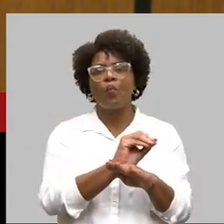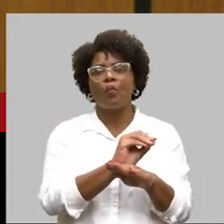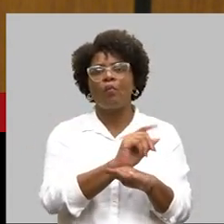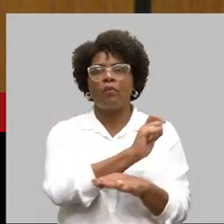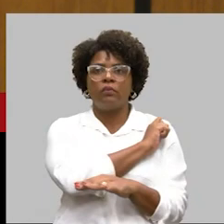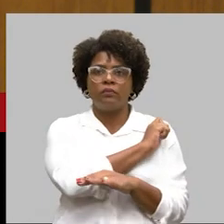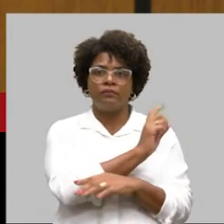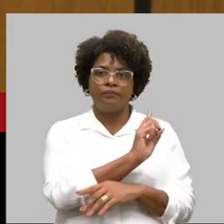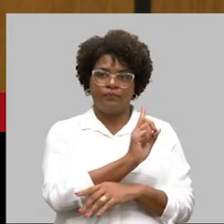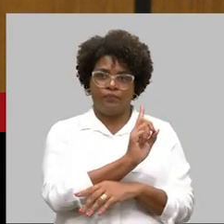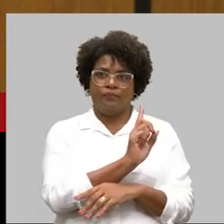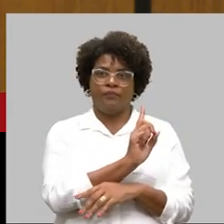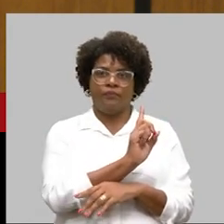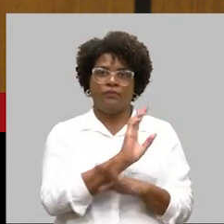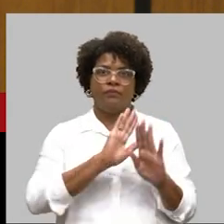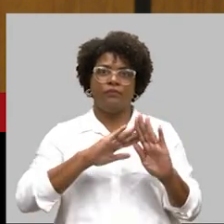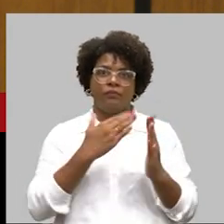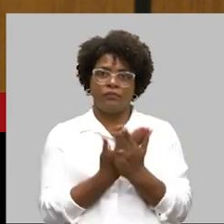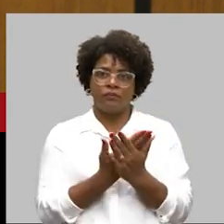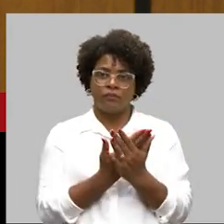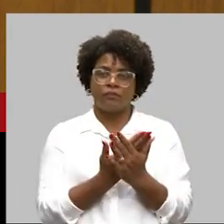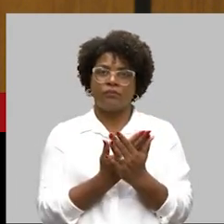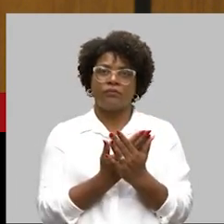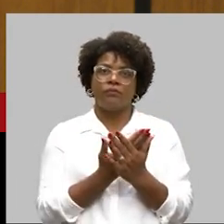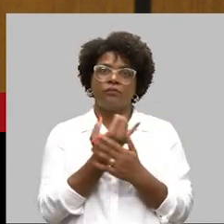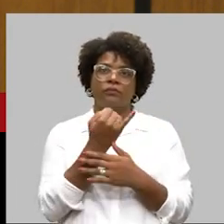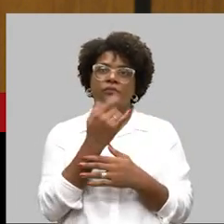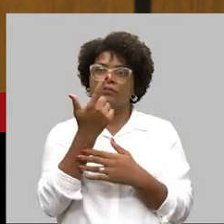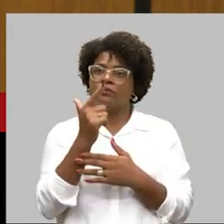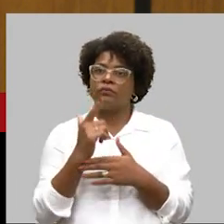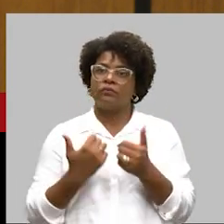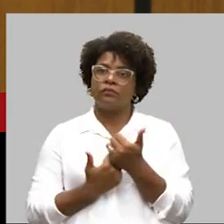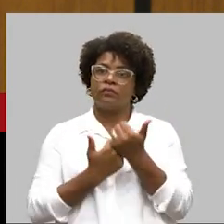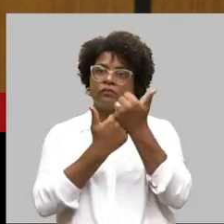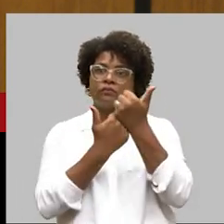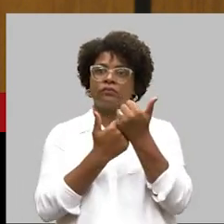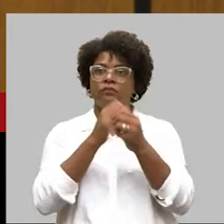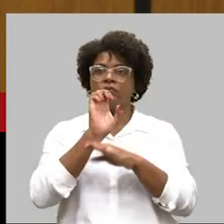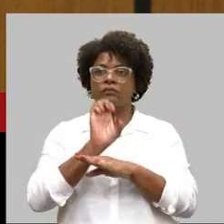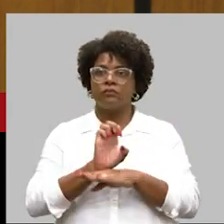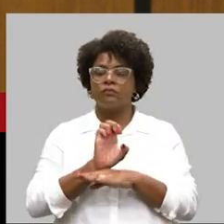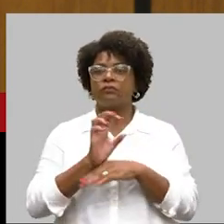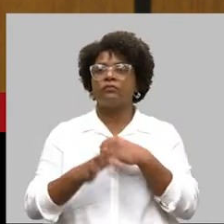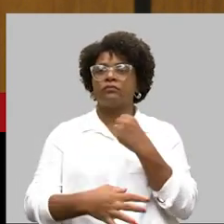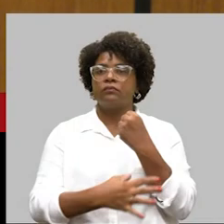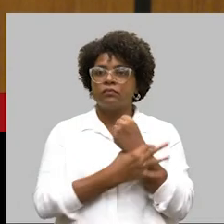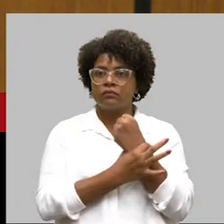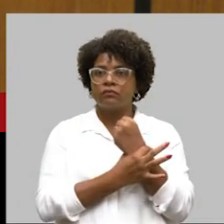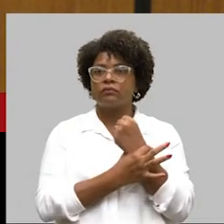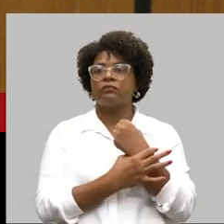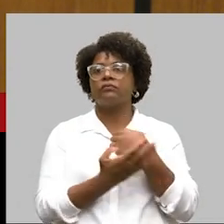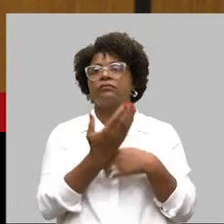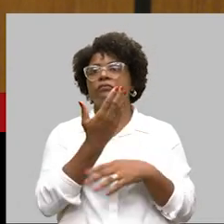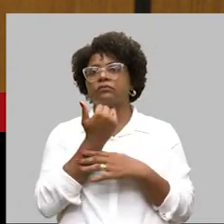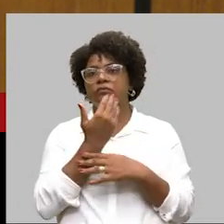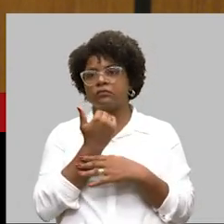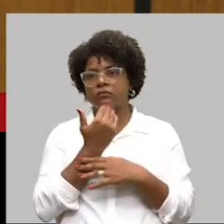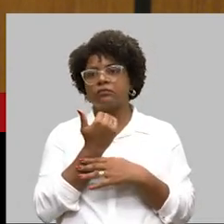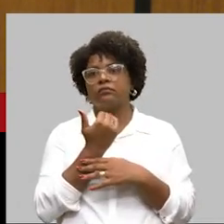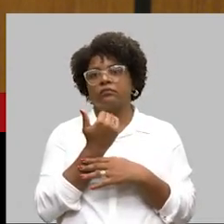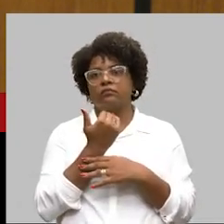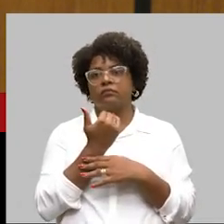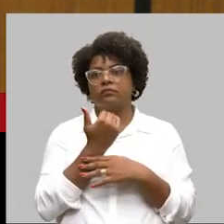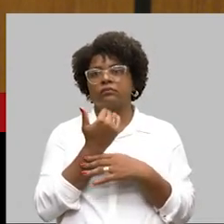jovens na escola sem o apoio do estado para garantir essa alimentação É nesse